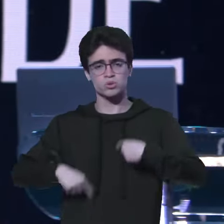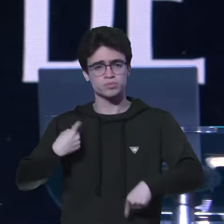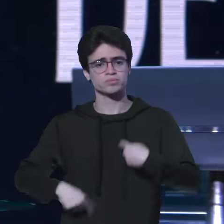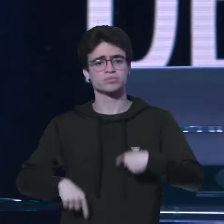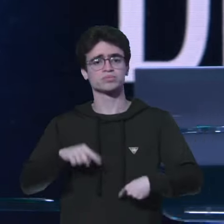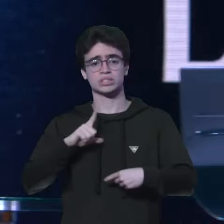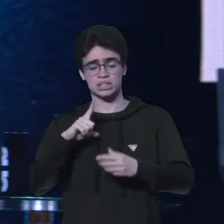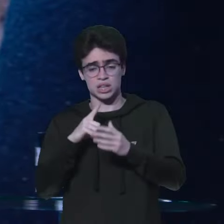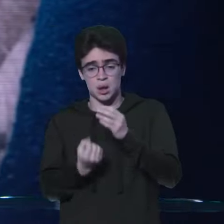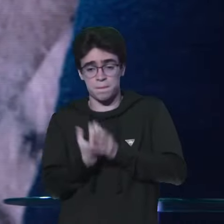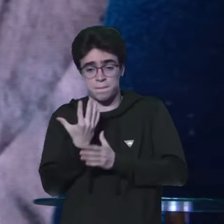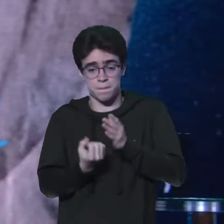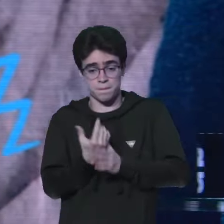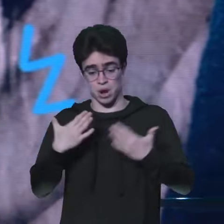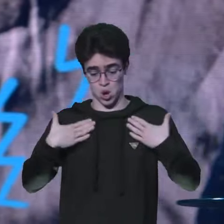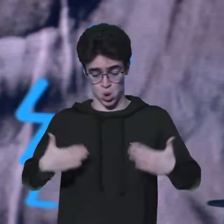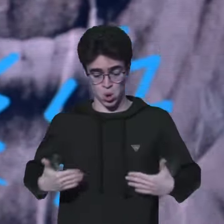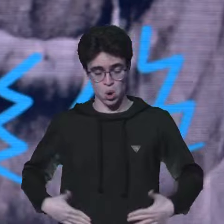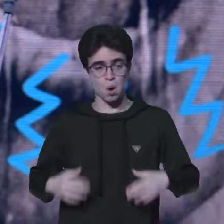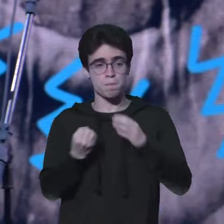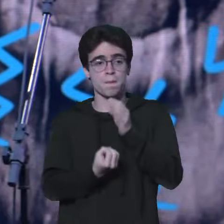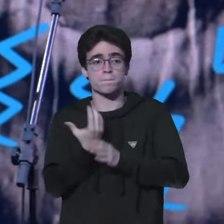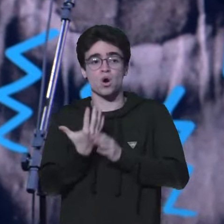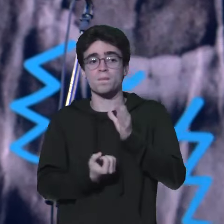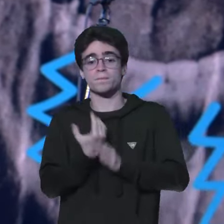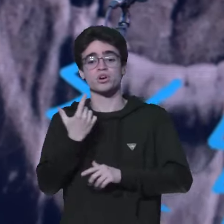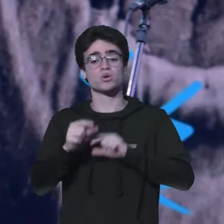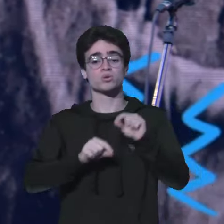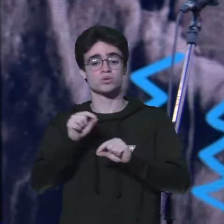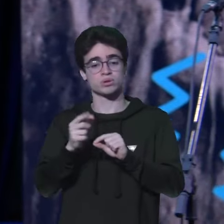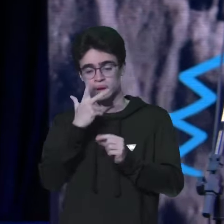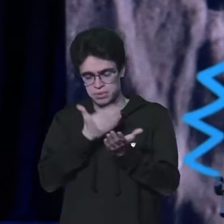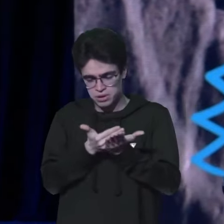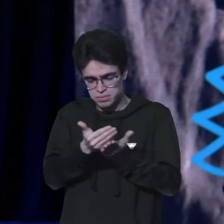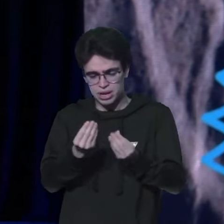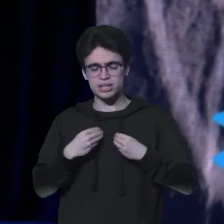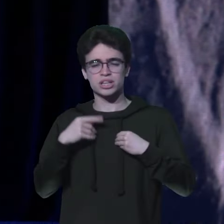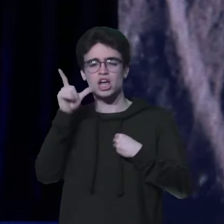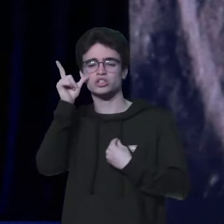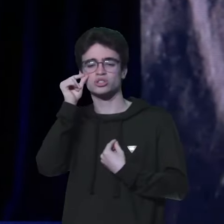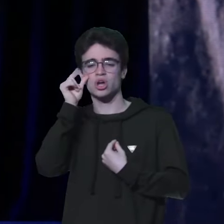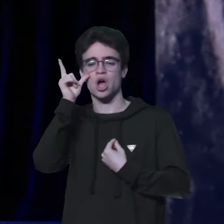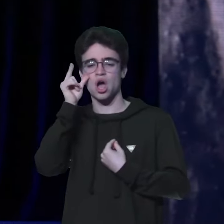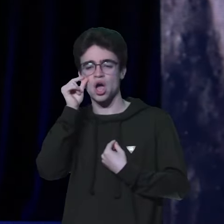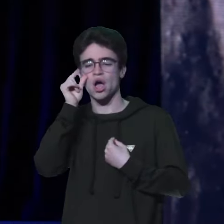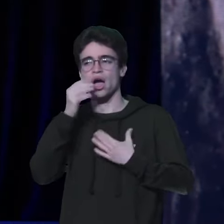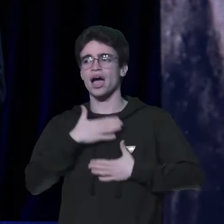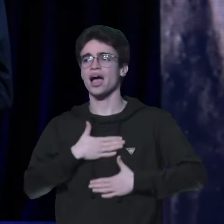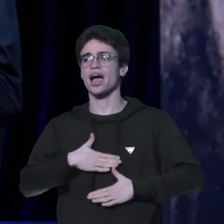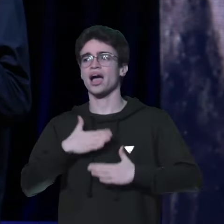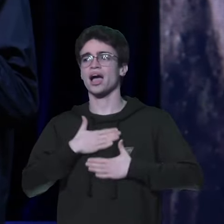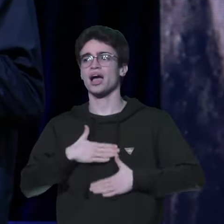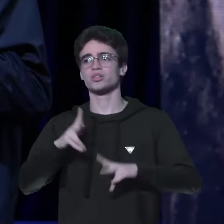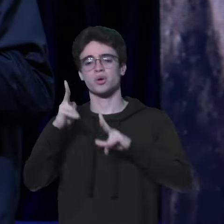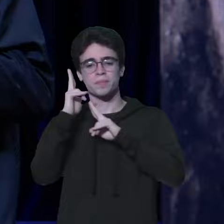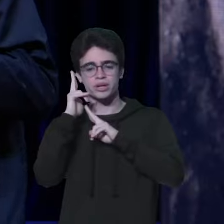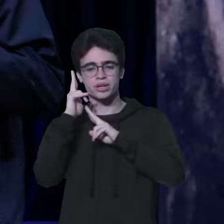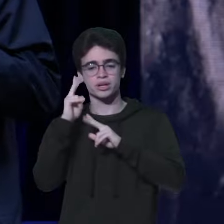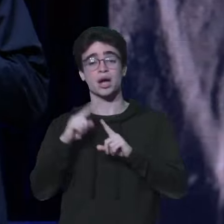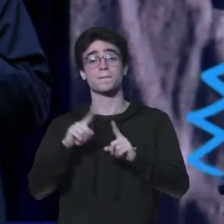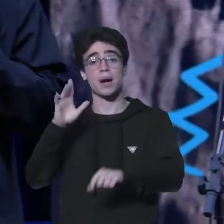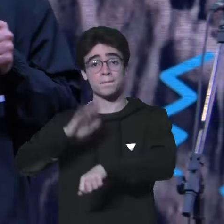é produzido pelo seu corpo para começar a te dar sono, a te aquietar e você ter vontade de dormir.